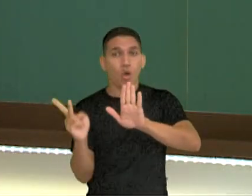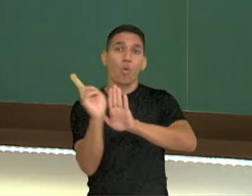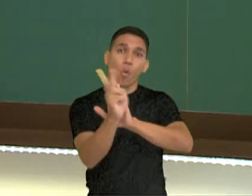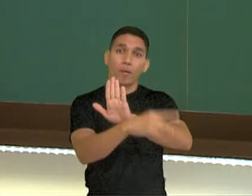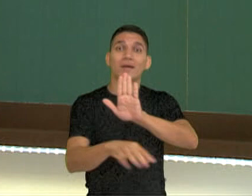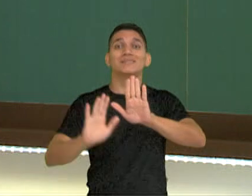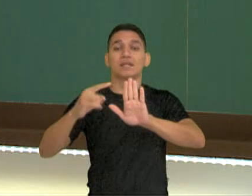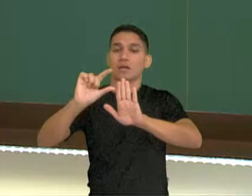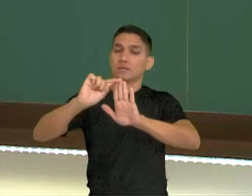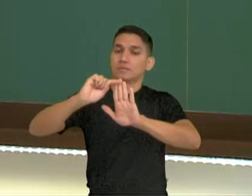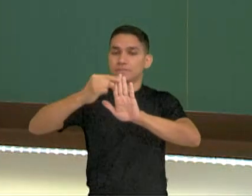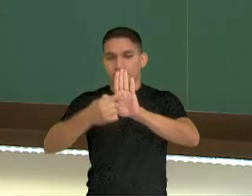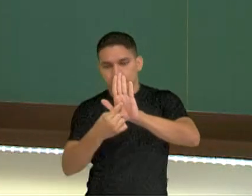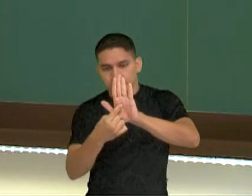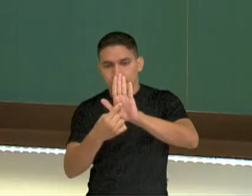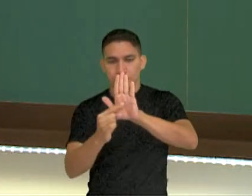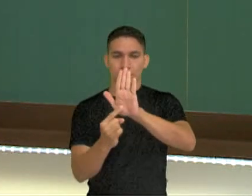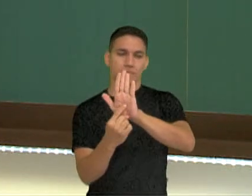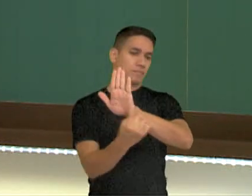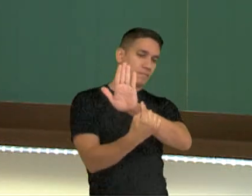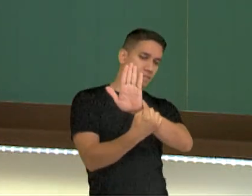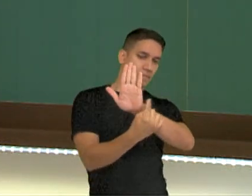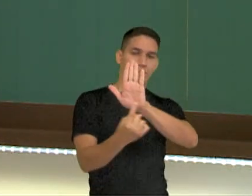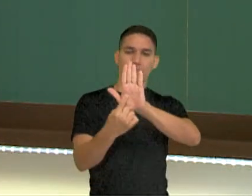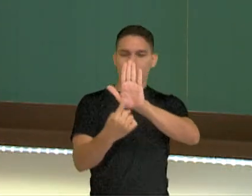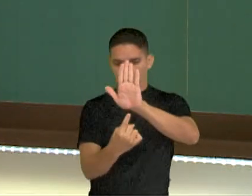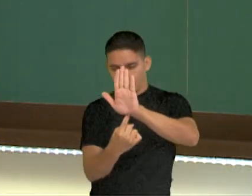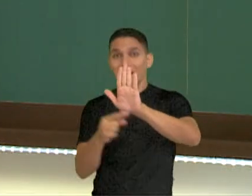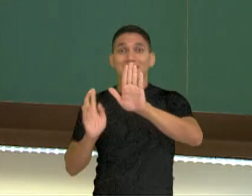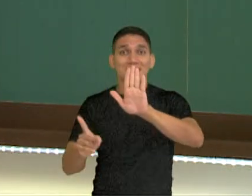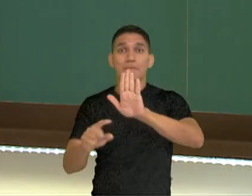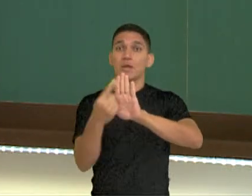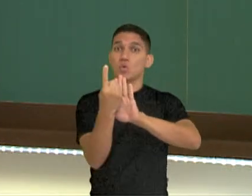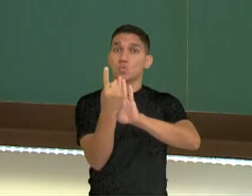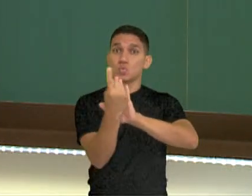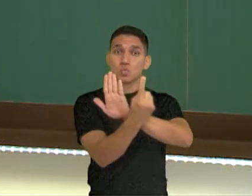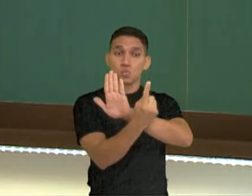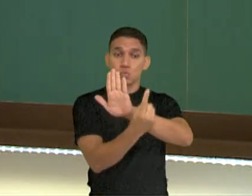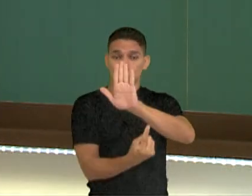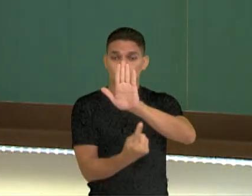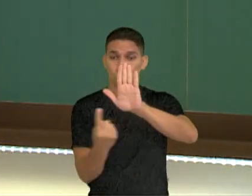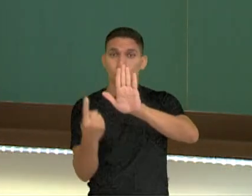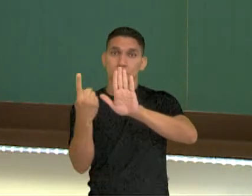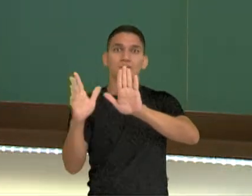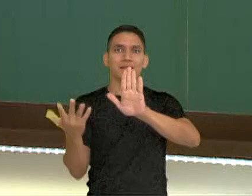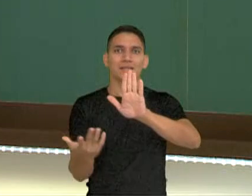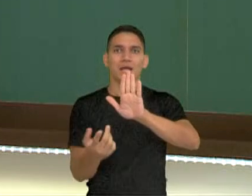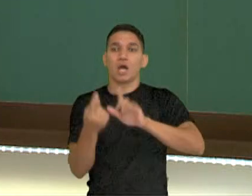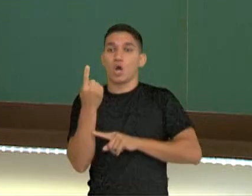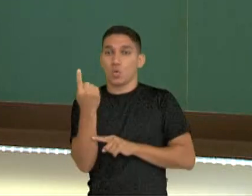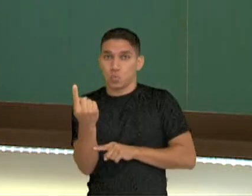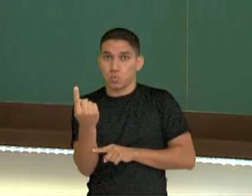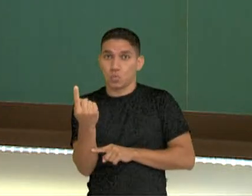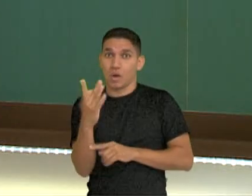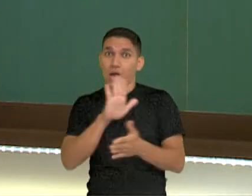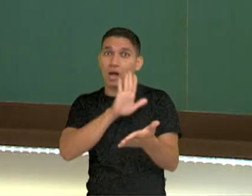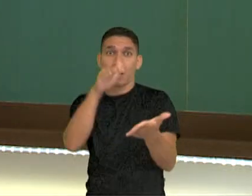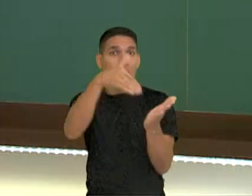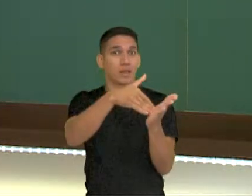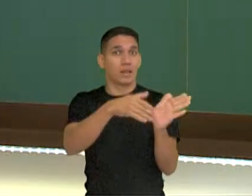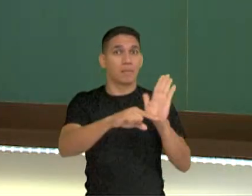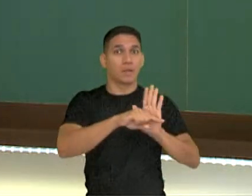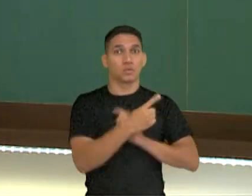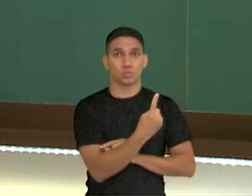até a circunferência é 1. Então, os valores máximos são de 1 até menos 1. São os extremos. Só pode ir de